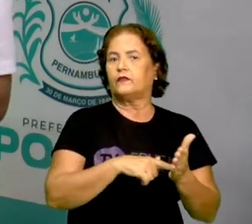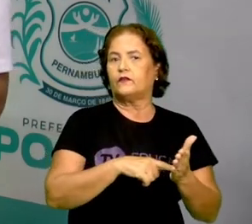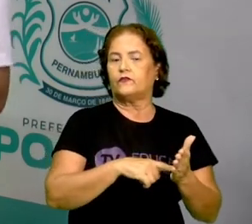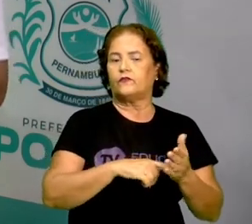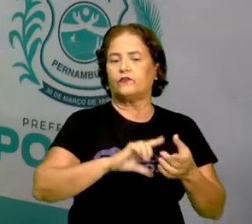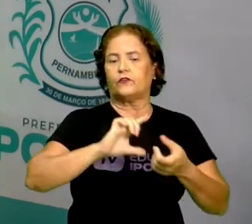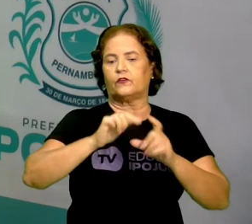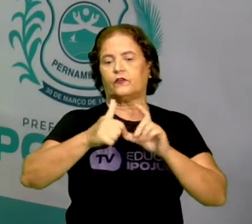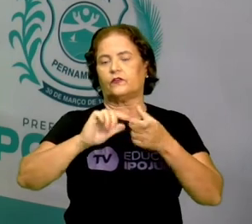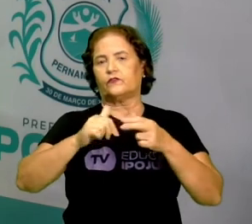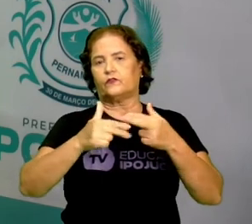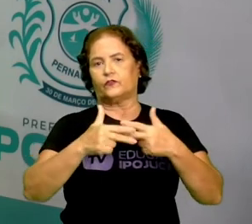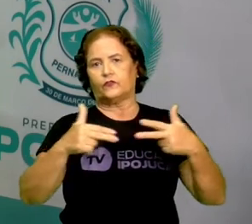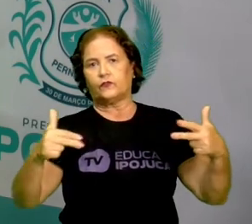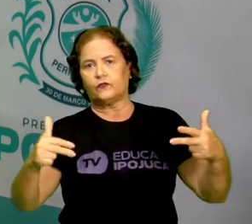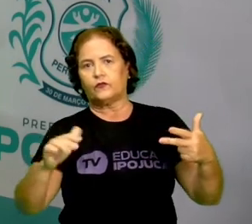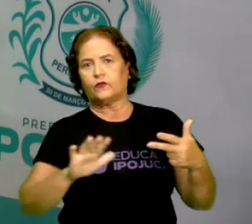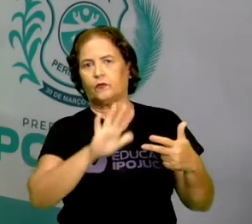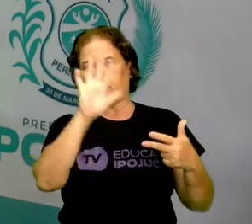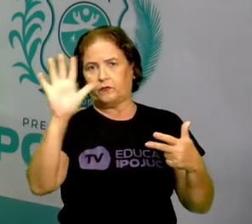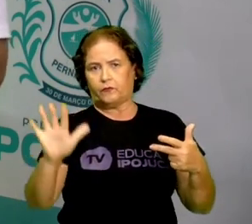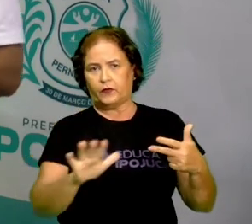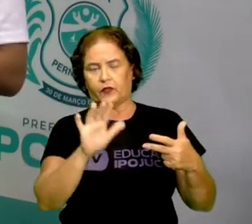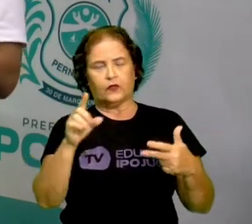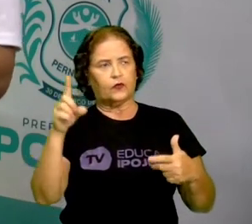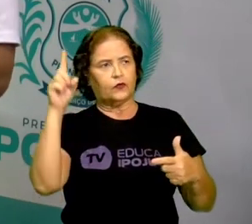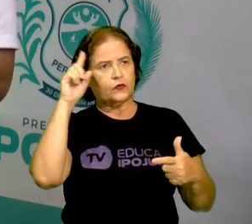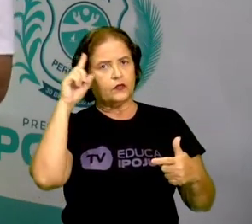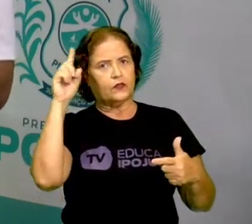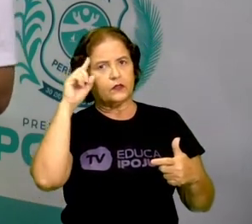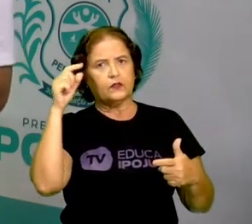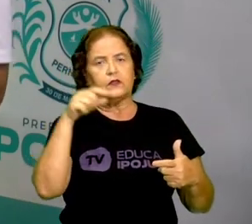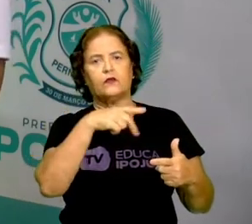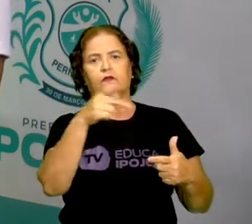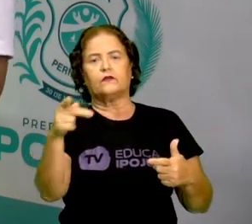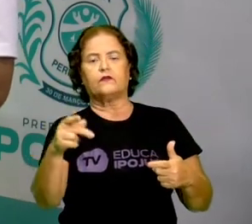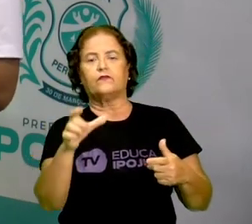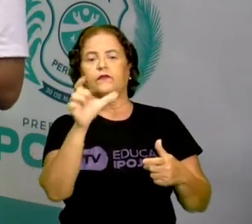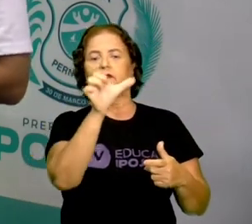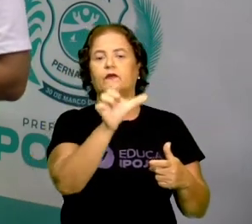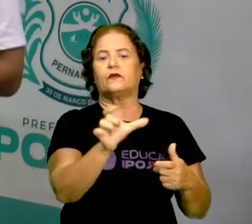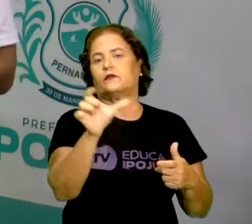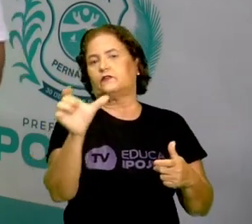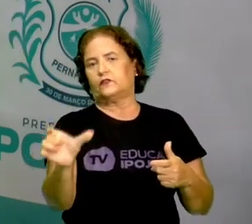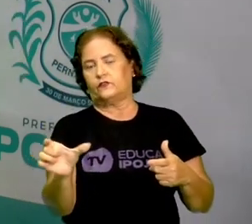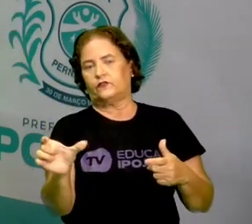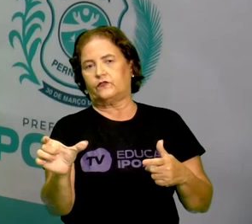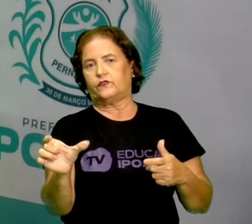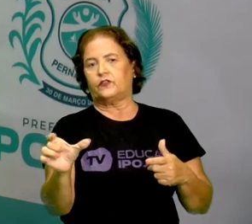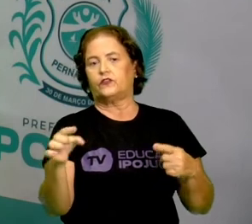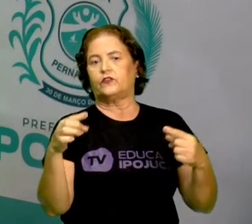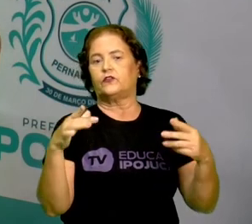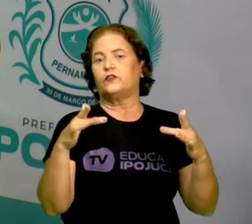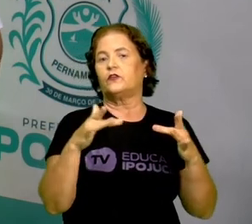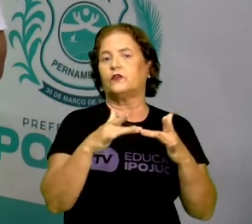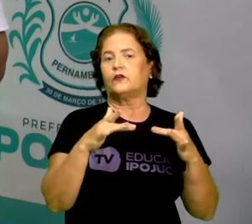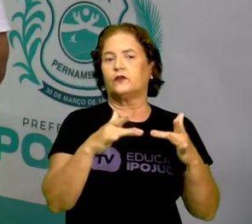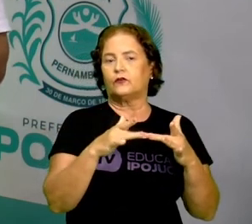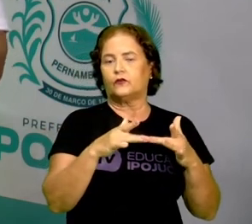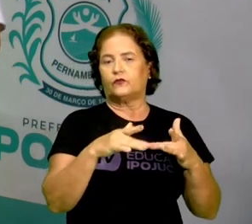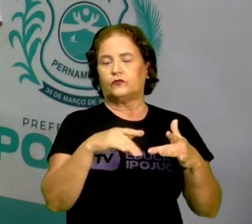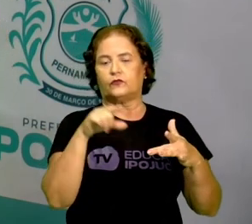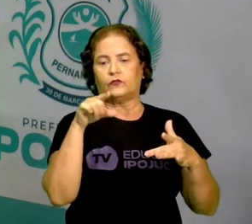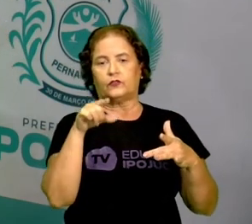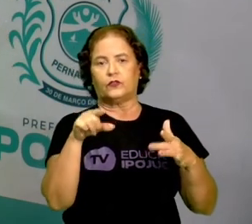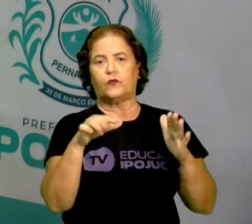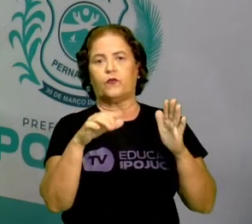planas que fazem parte do seu dia a dia e classifique-as de acordo com as figuras apresentadas. Qual é a figura que você tem contato